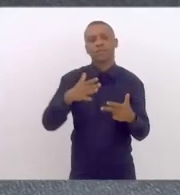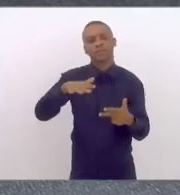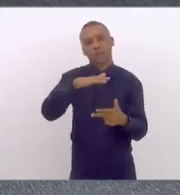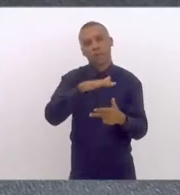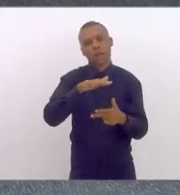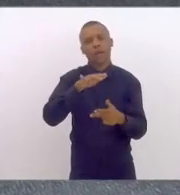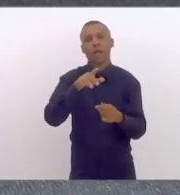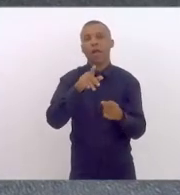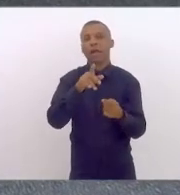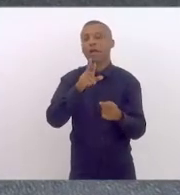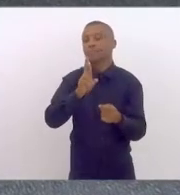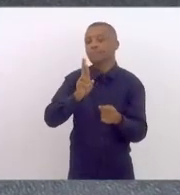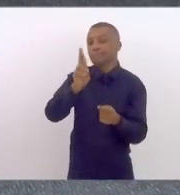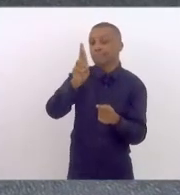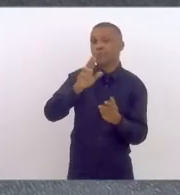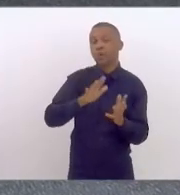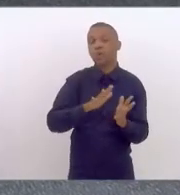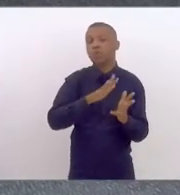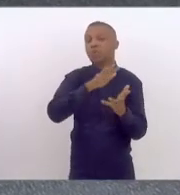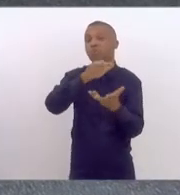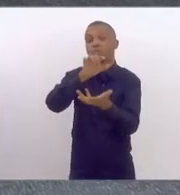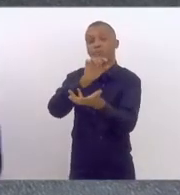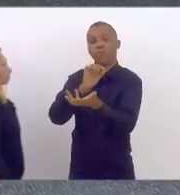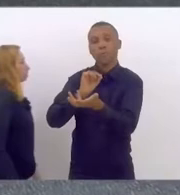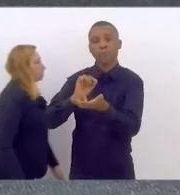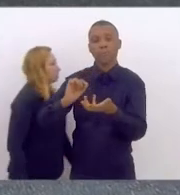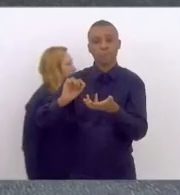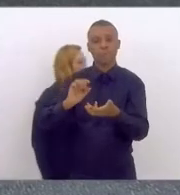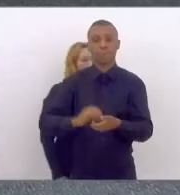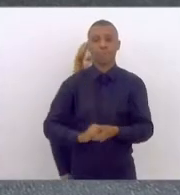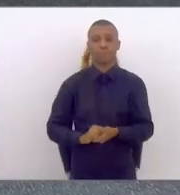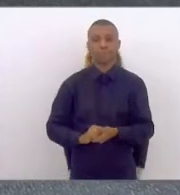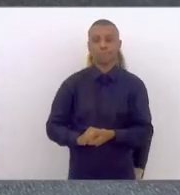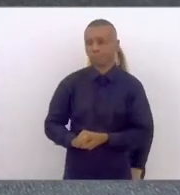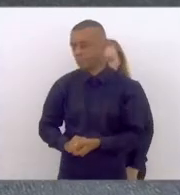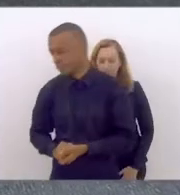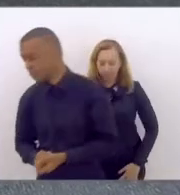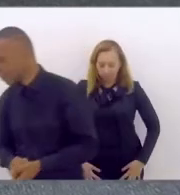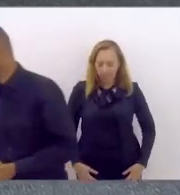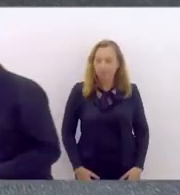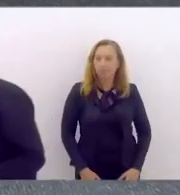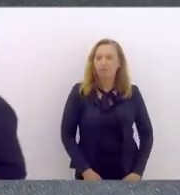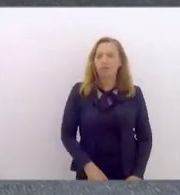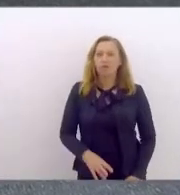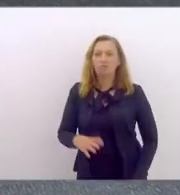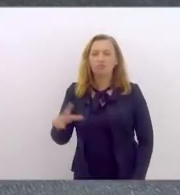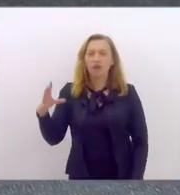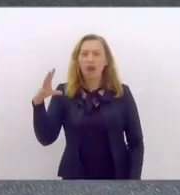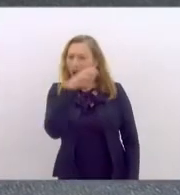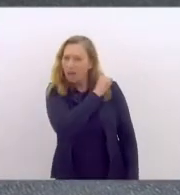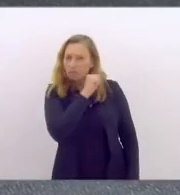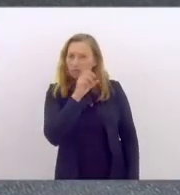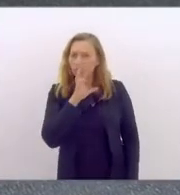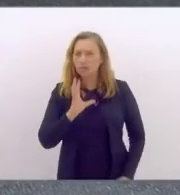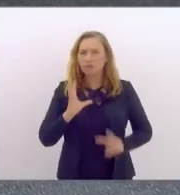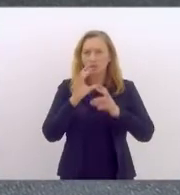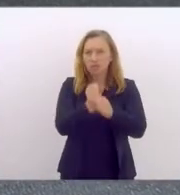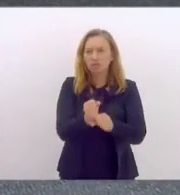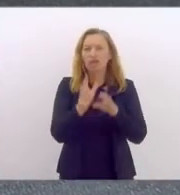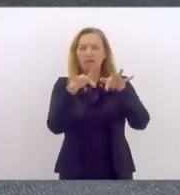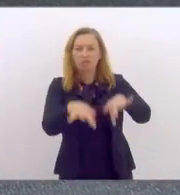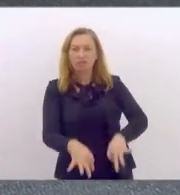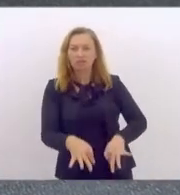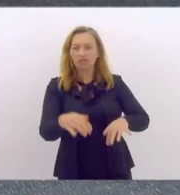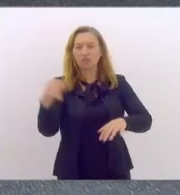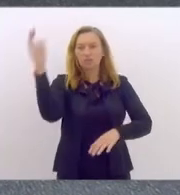elogiada pelo mundo inteiro e o resultado é quase imediato fecha-se as urnas